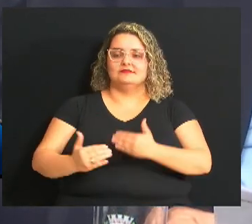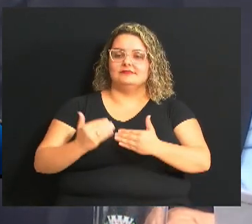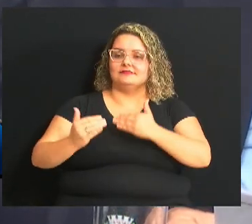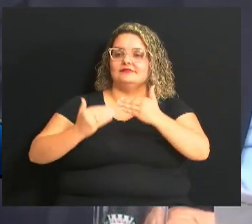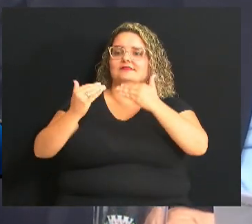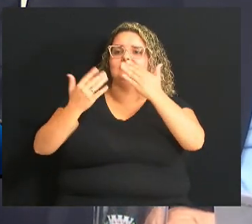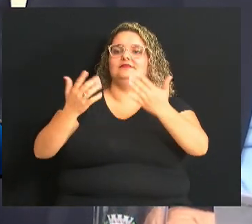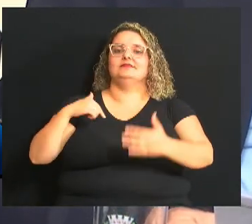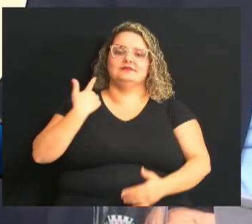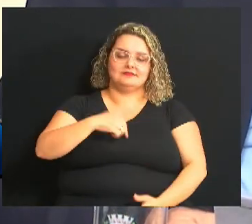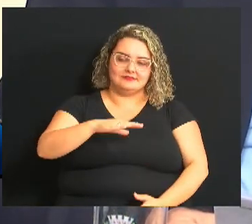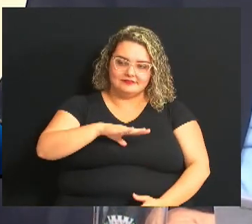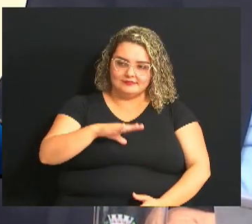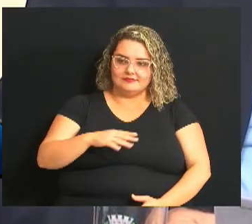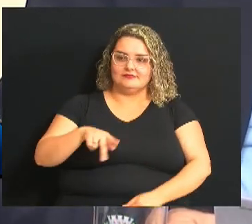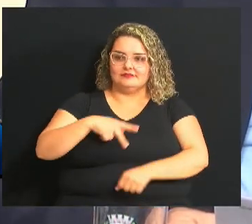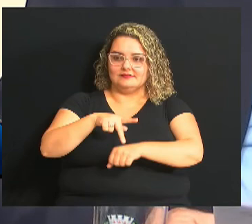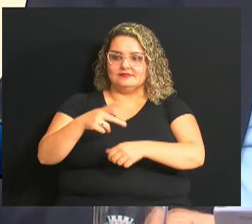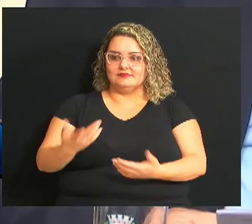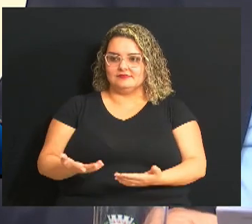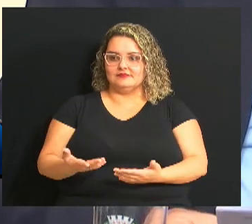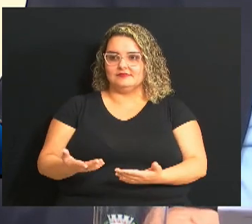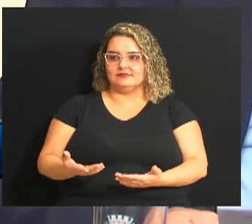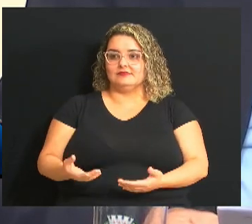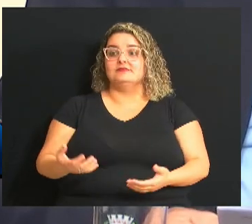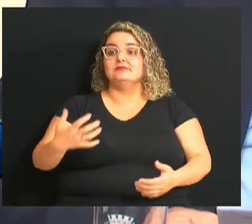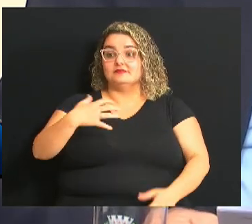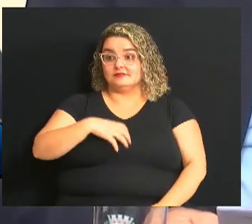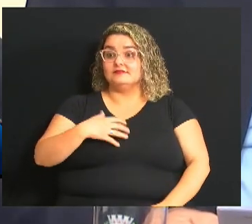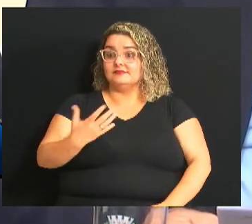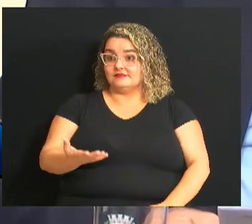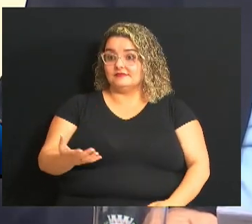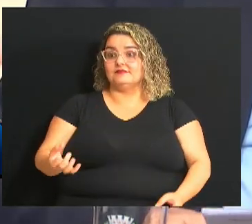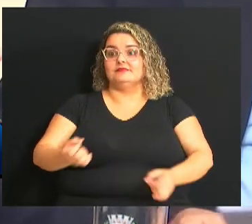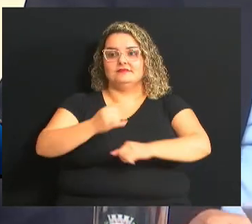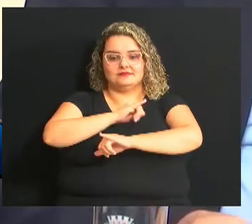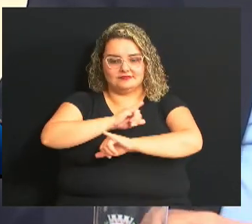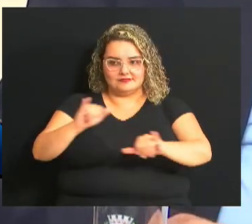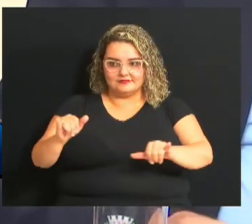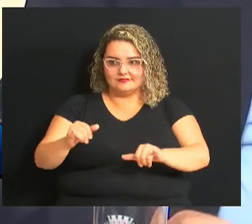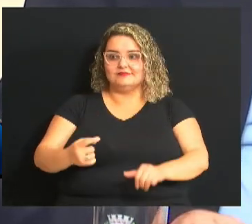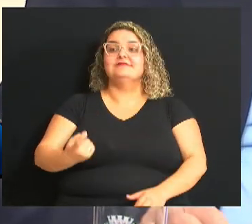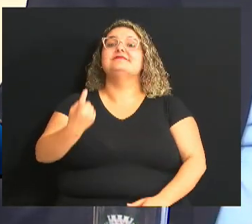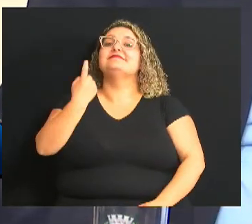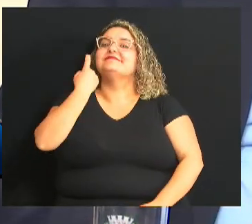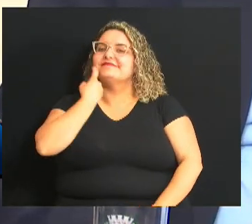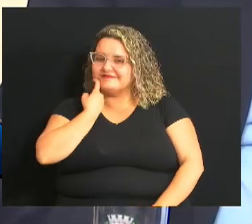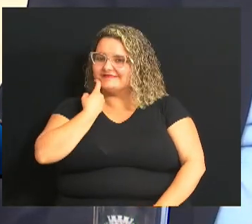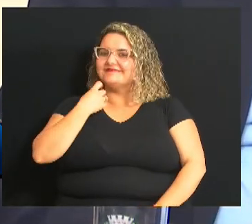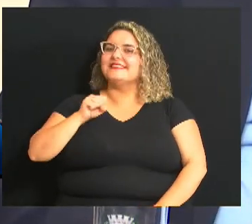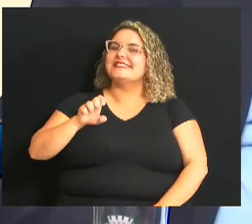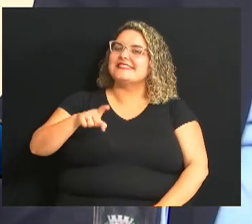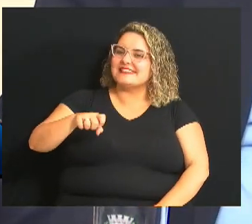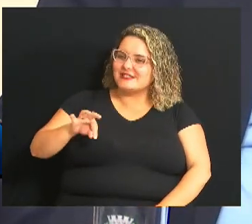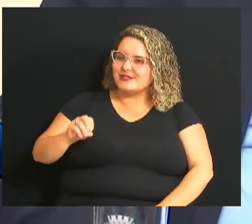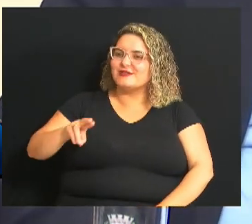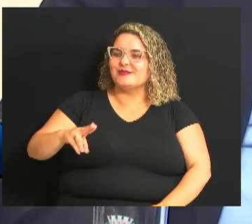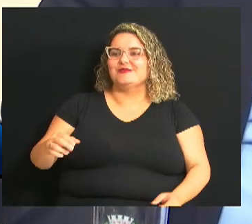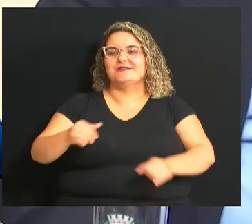da nossa cidade e do nosso país. Gente, dessa forma, declaro o sextou e declaro